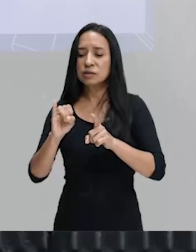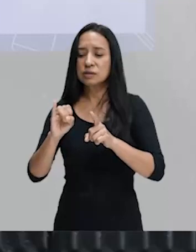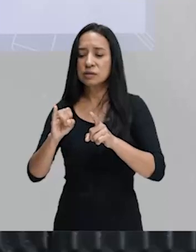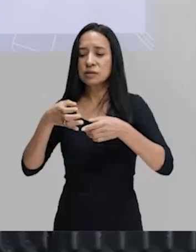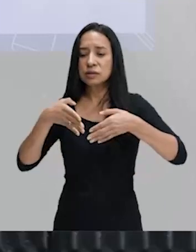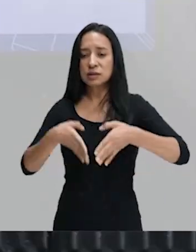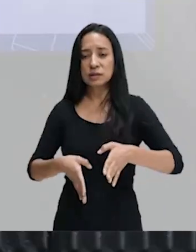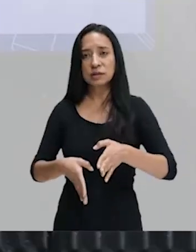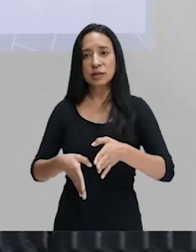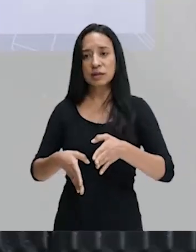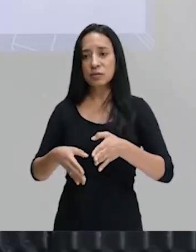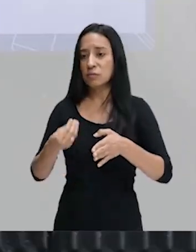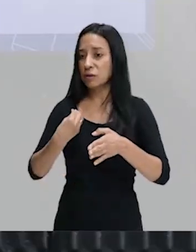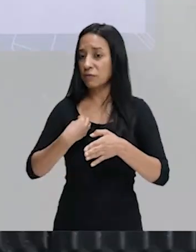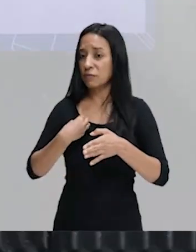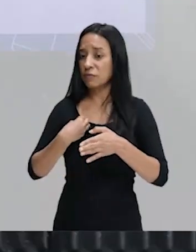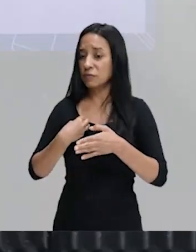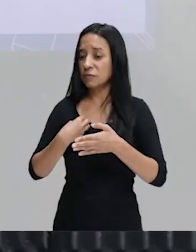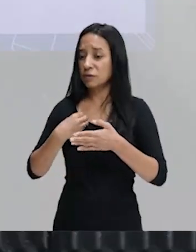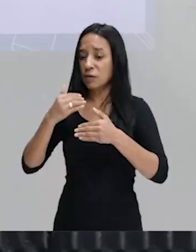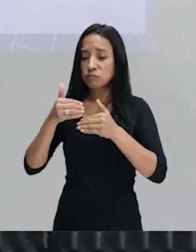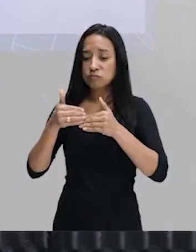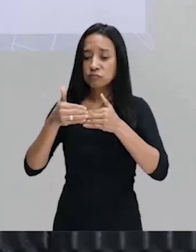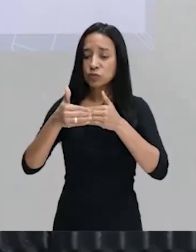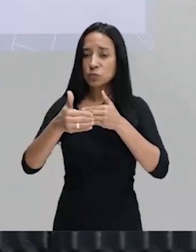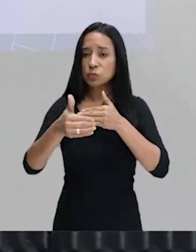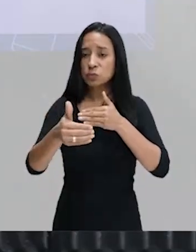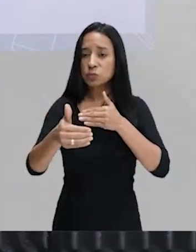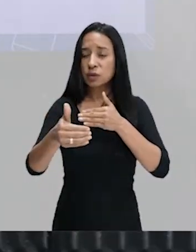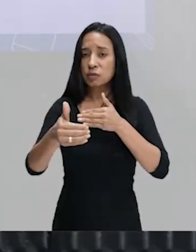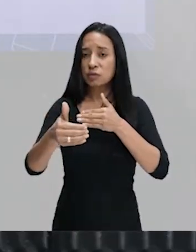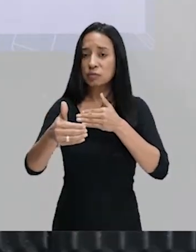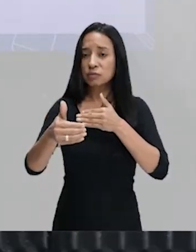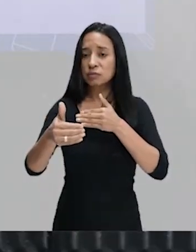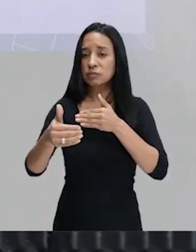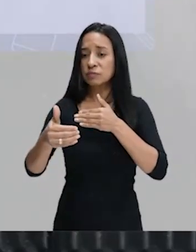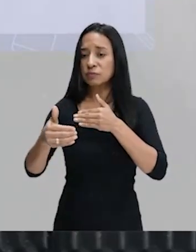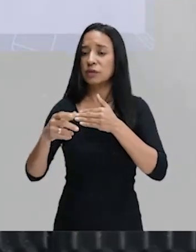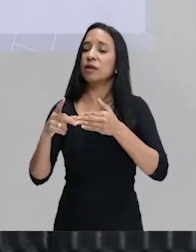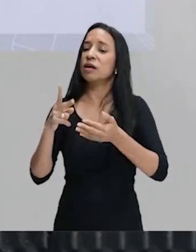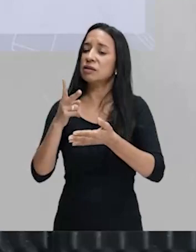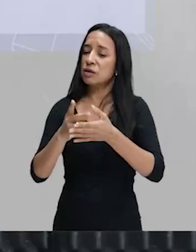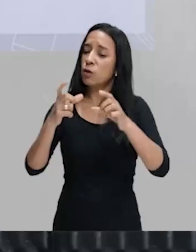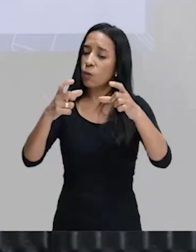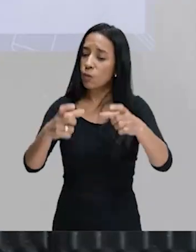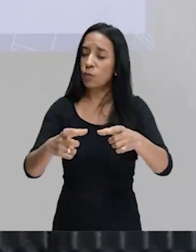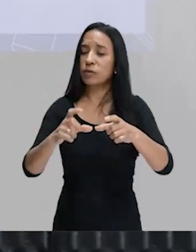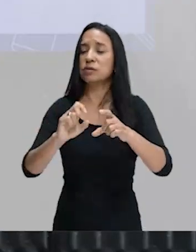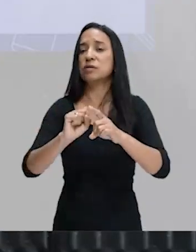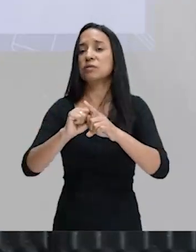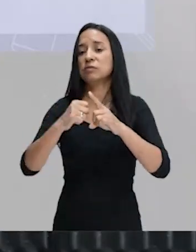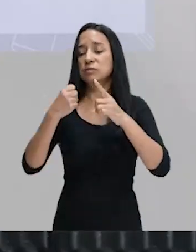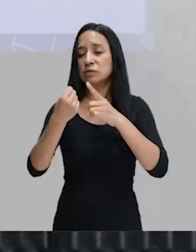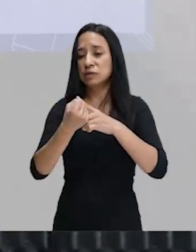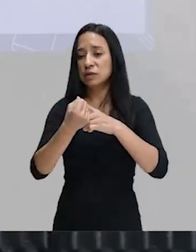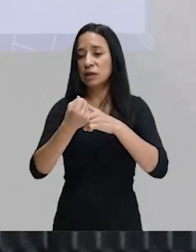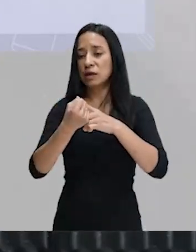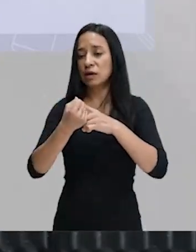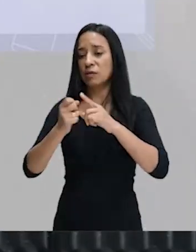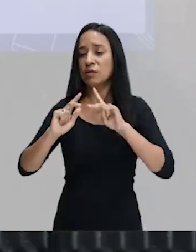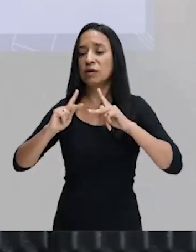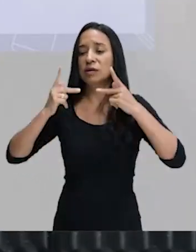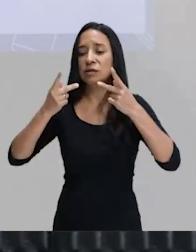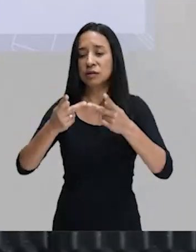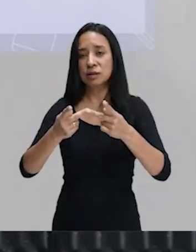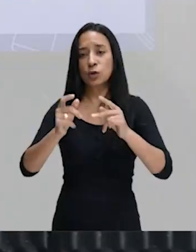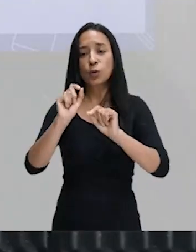grupo, a tua vida vai continuar ali dentro daquele grupo. A tua ocupação social, a hereditariedade, aquilo que